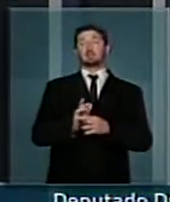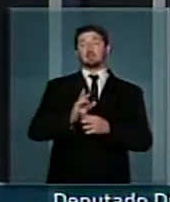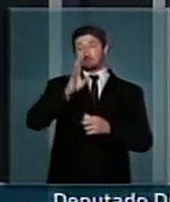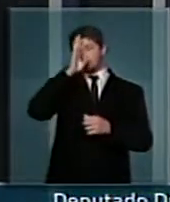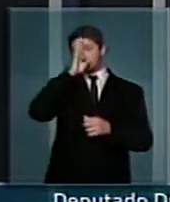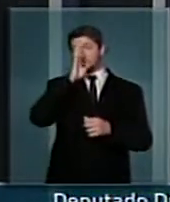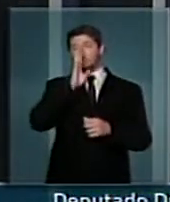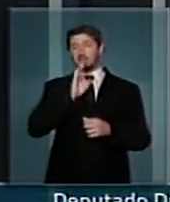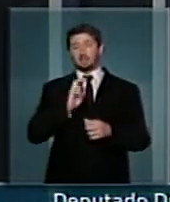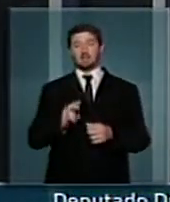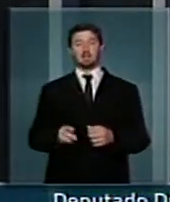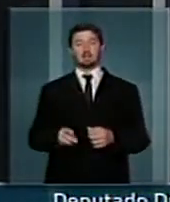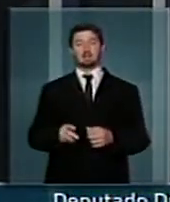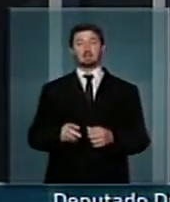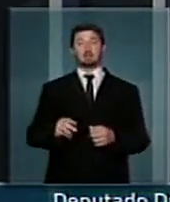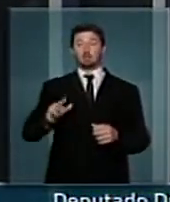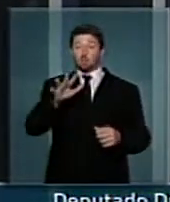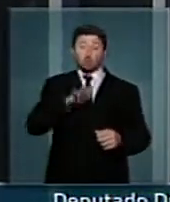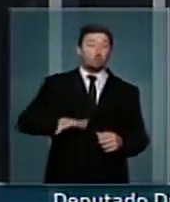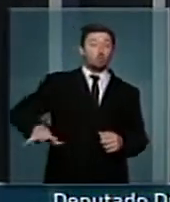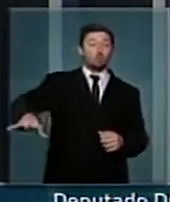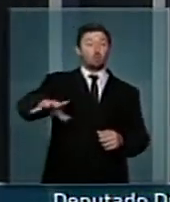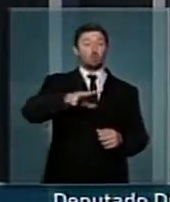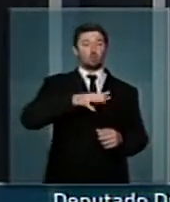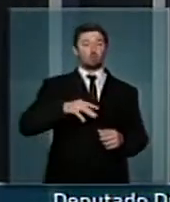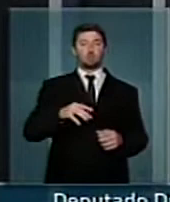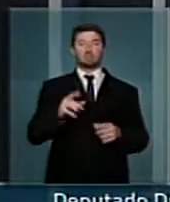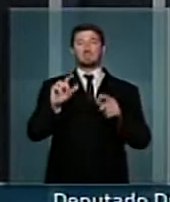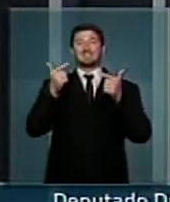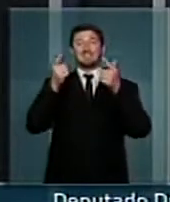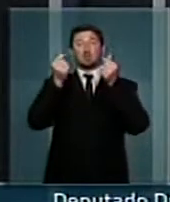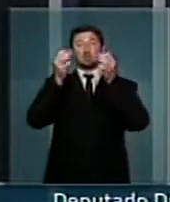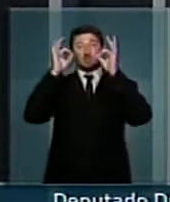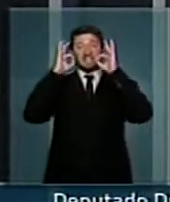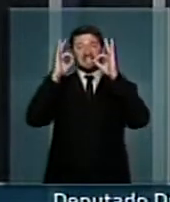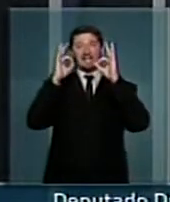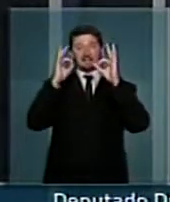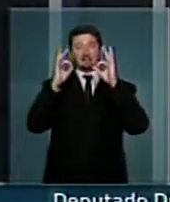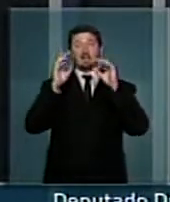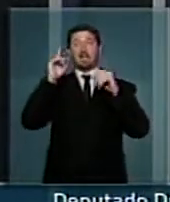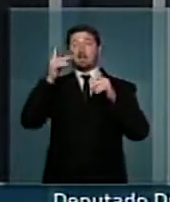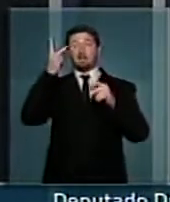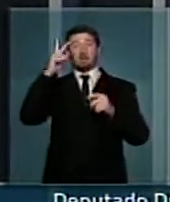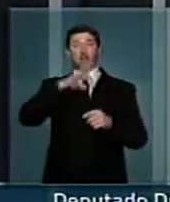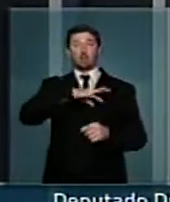gratuitamente, universalmente, sem custos, universal para todos,